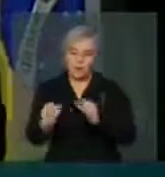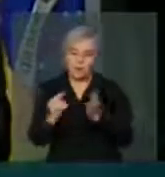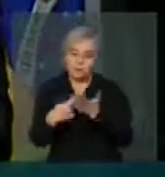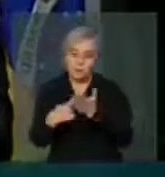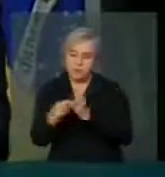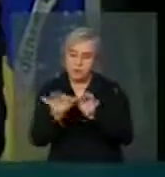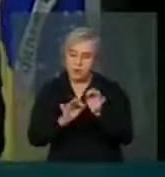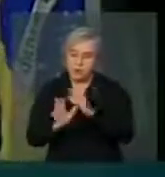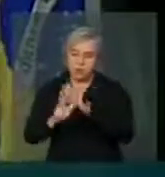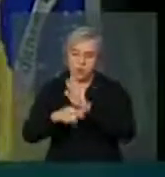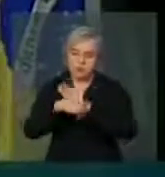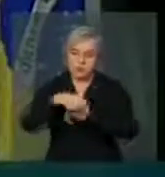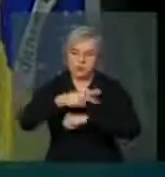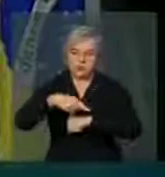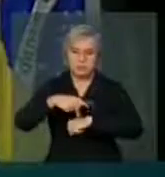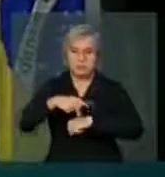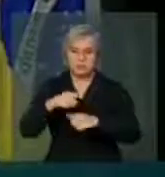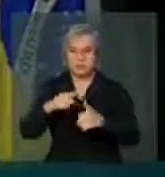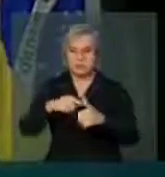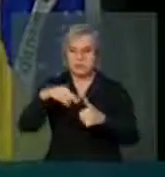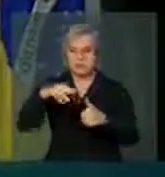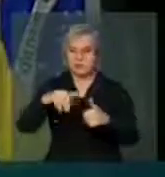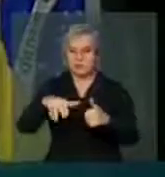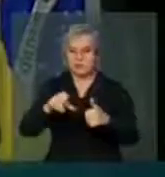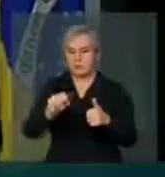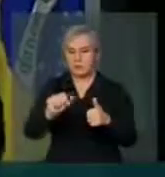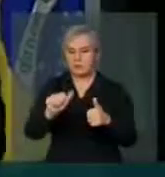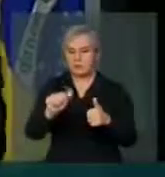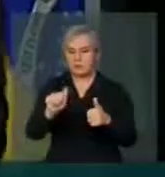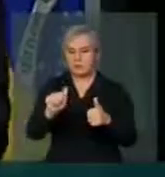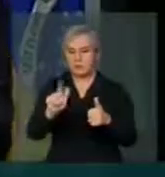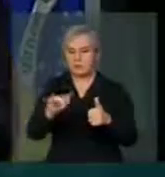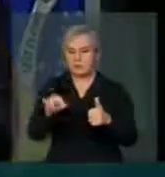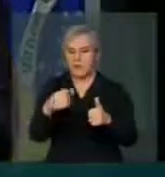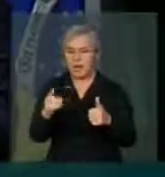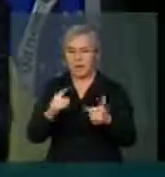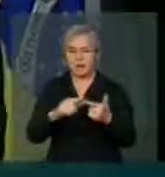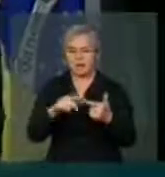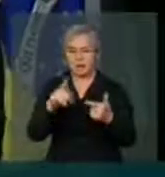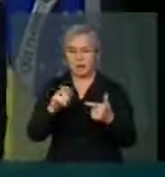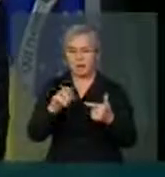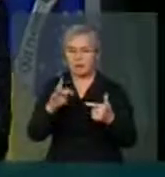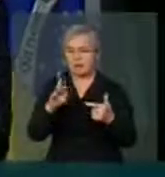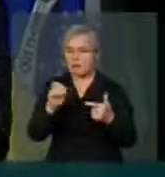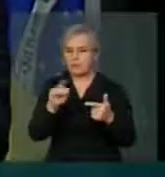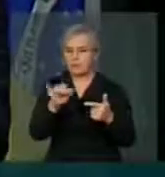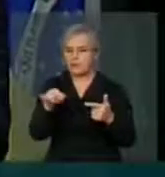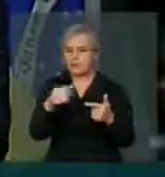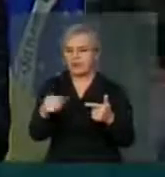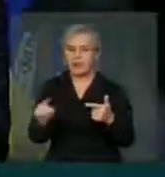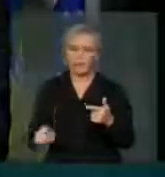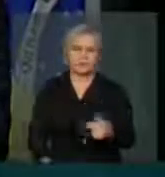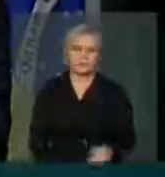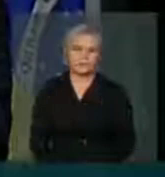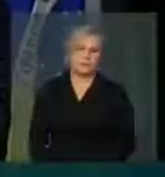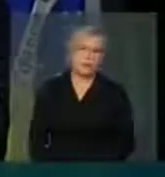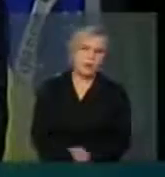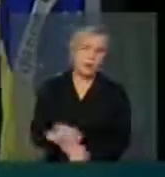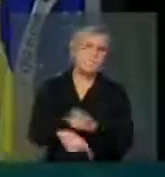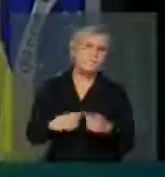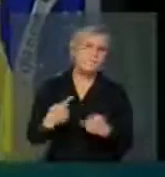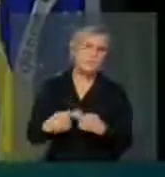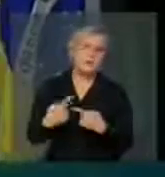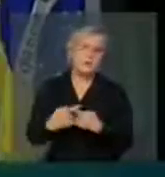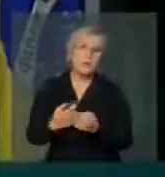o Mensalão e o Petrolão. Para que, seu ex-presidente Lula? Por quê? Se o crescimento